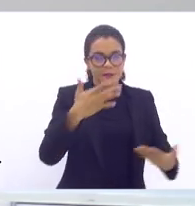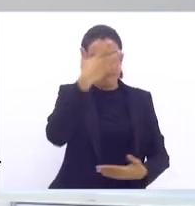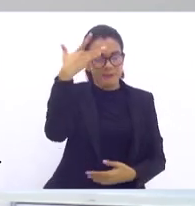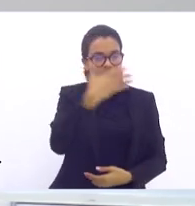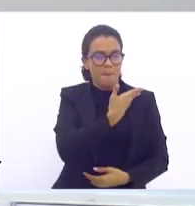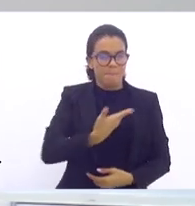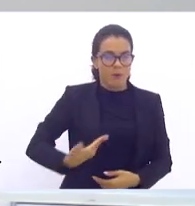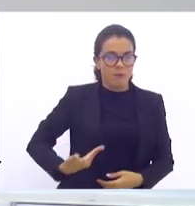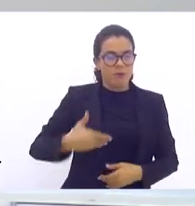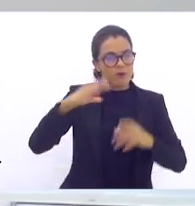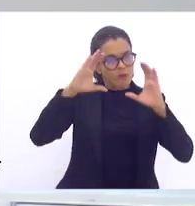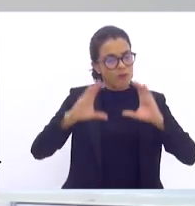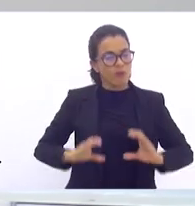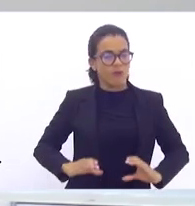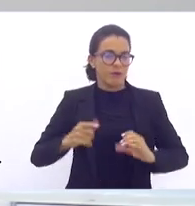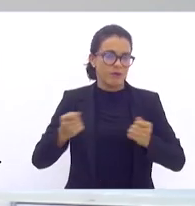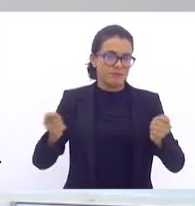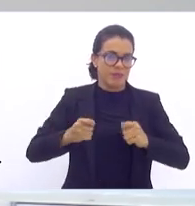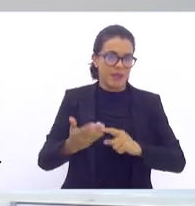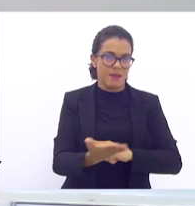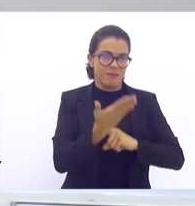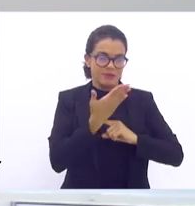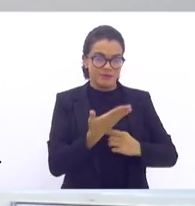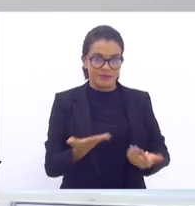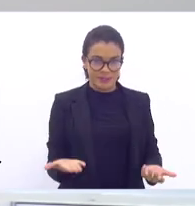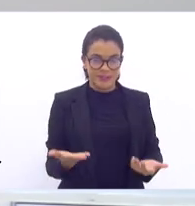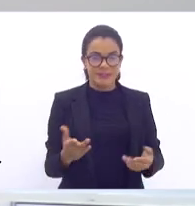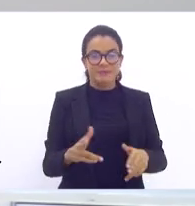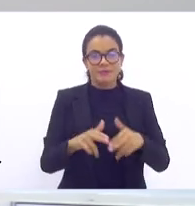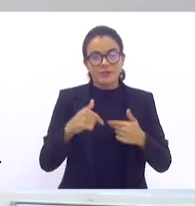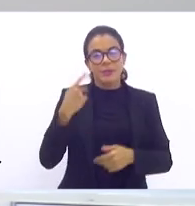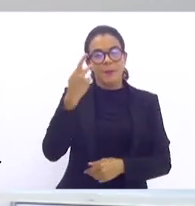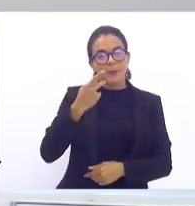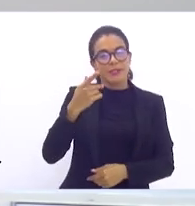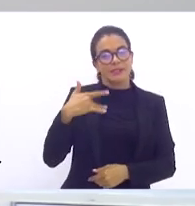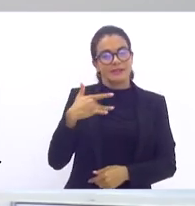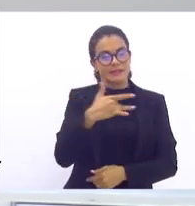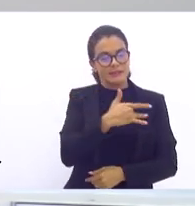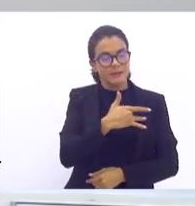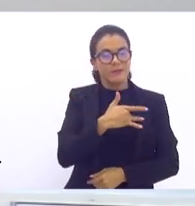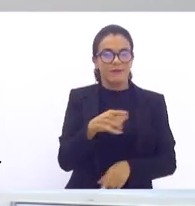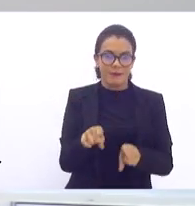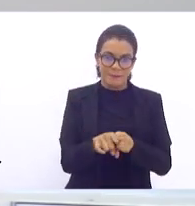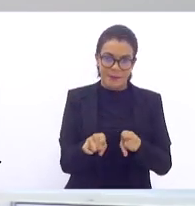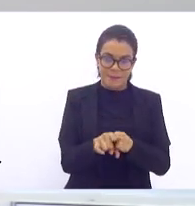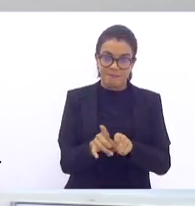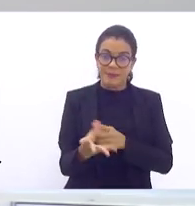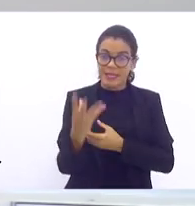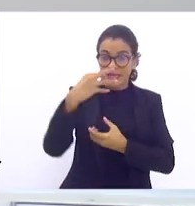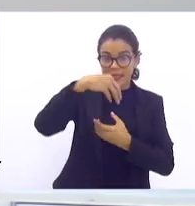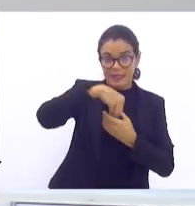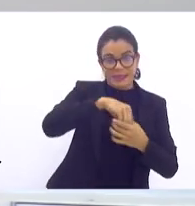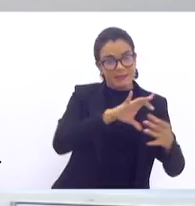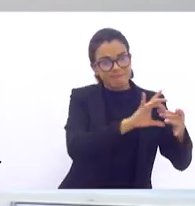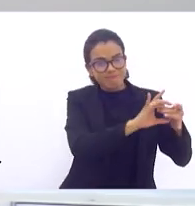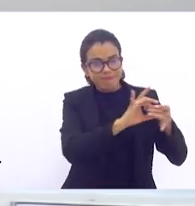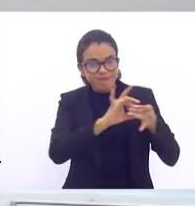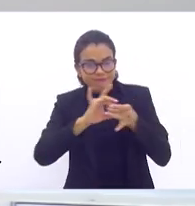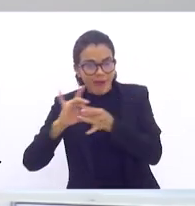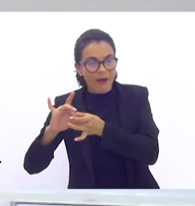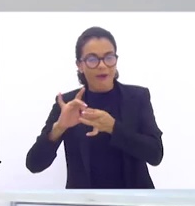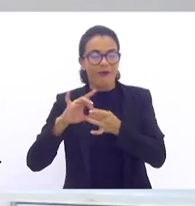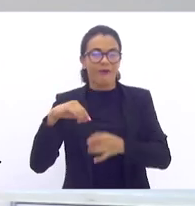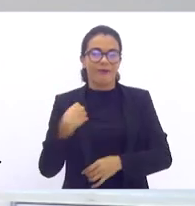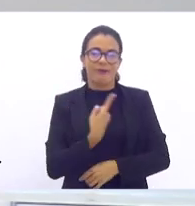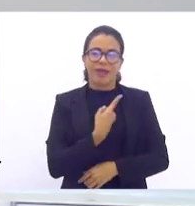uma postura que possa beneficiadas eu acho que essa é uma política saudável e dentro desse contexto o que